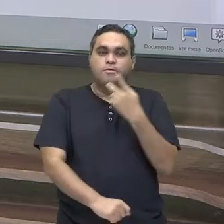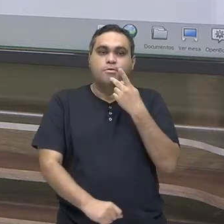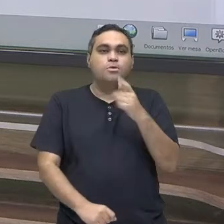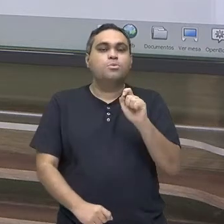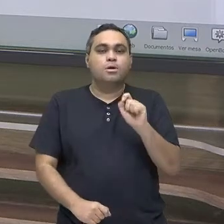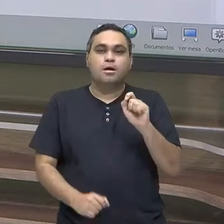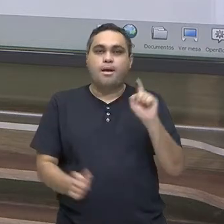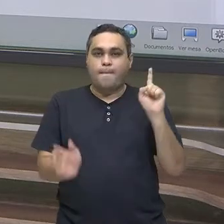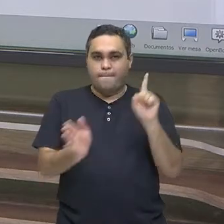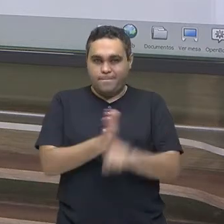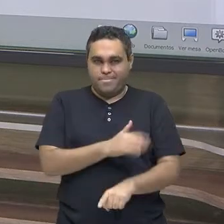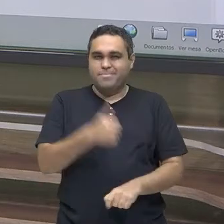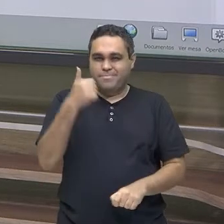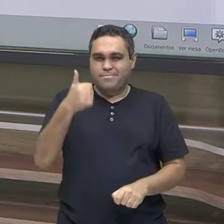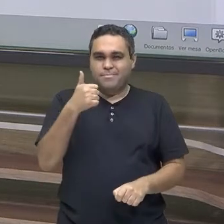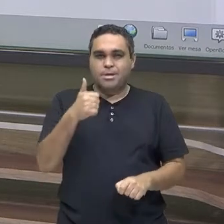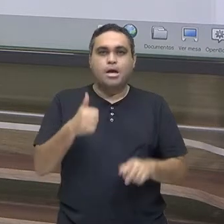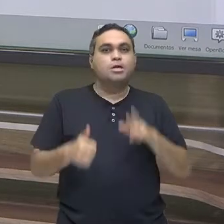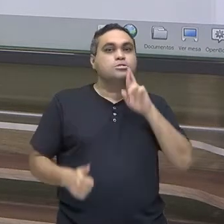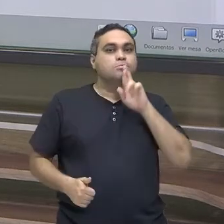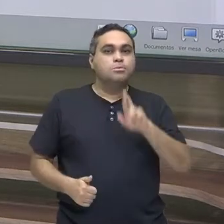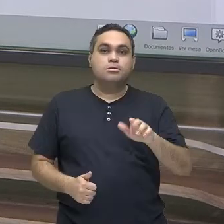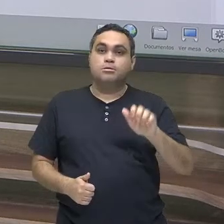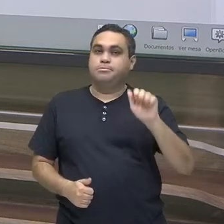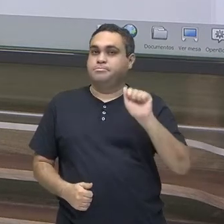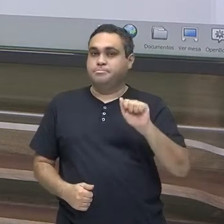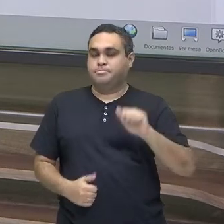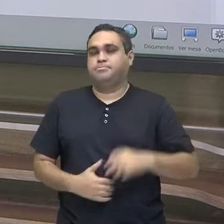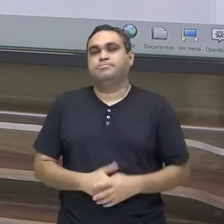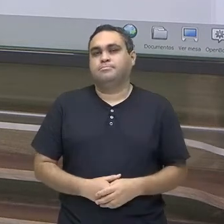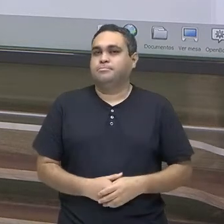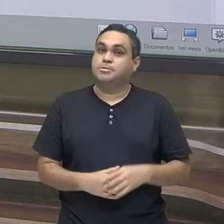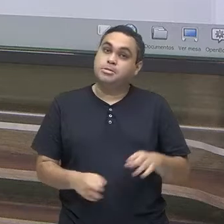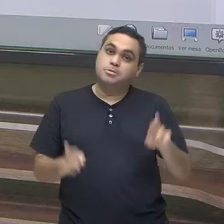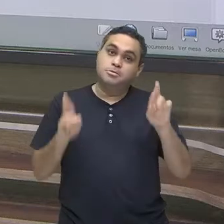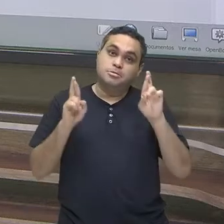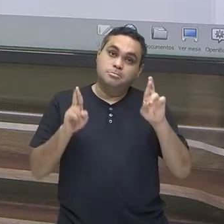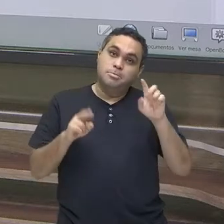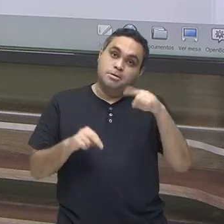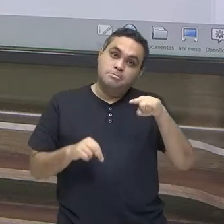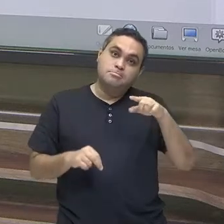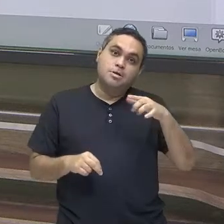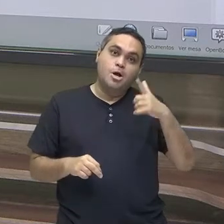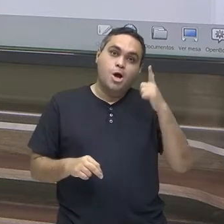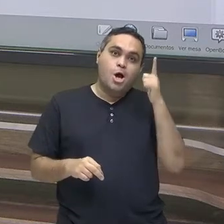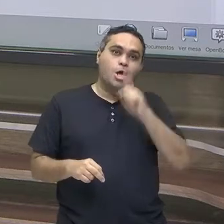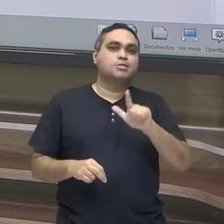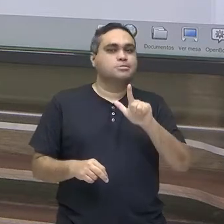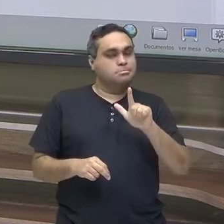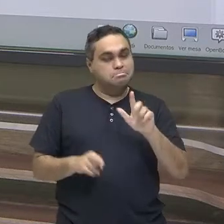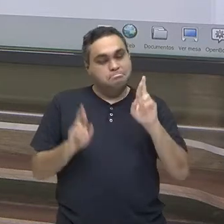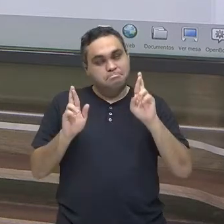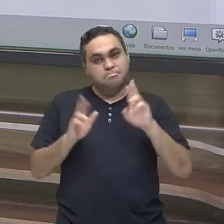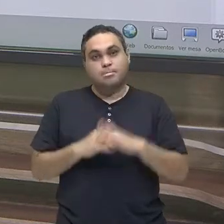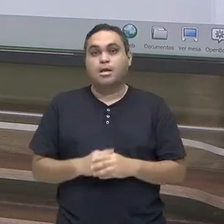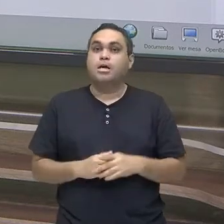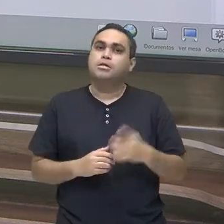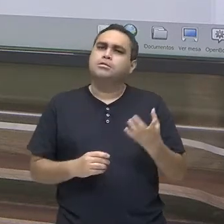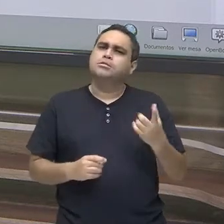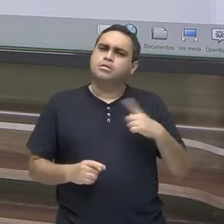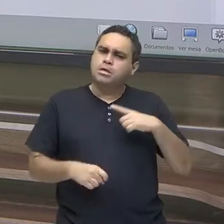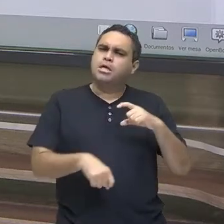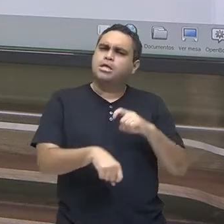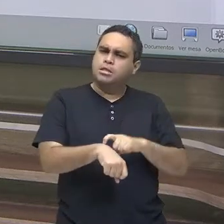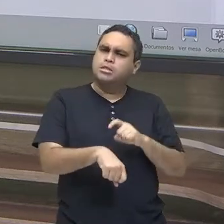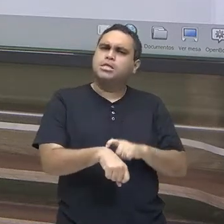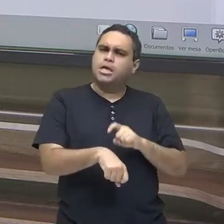de número 1, essa nossa primeira, é a letra A. Espero que você tenha acertado, Edvandro. E ainda dá tempo,